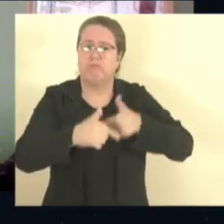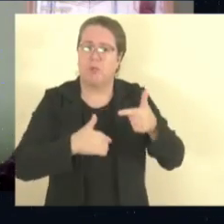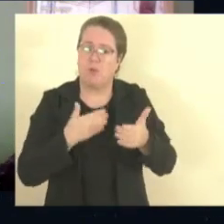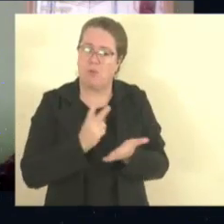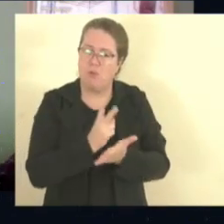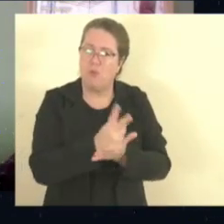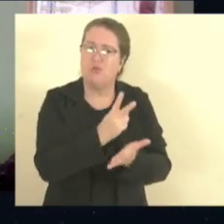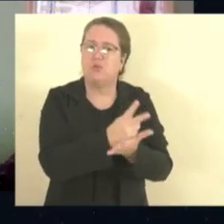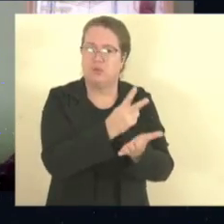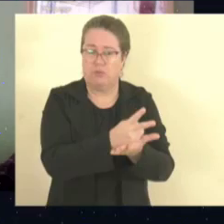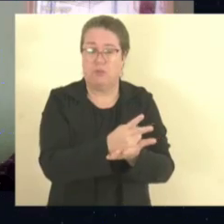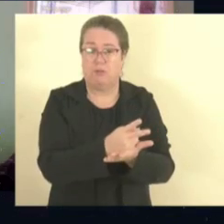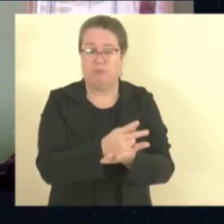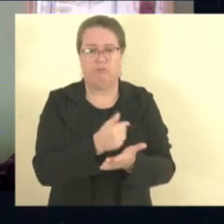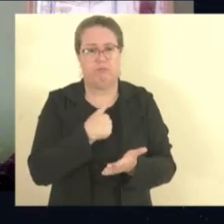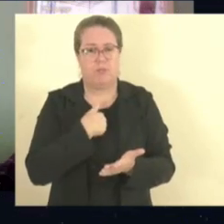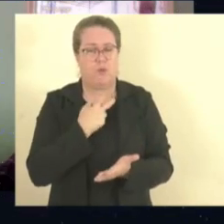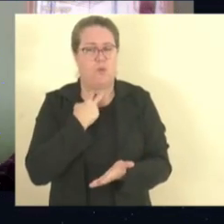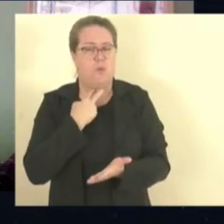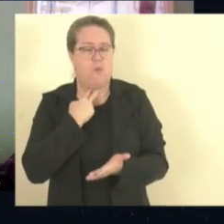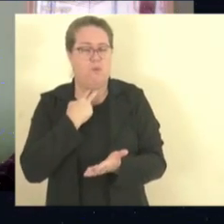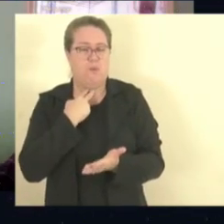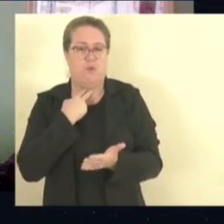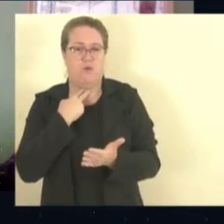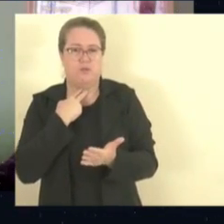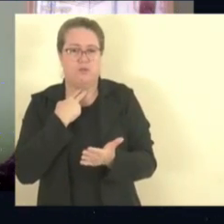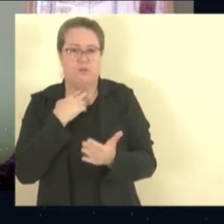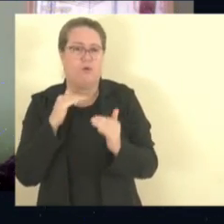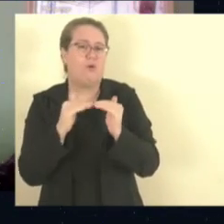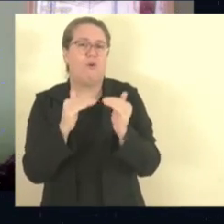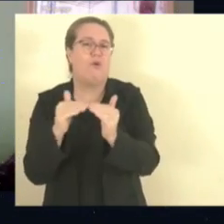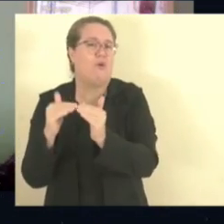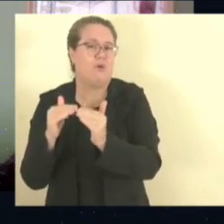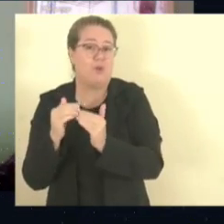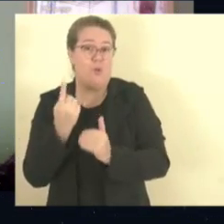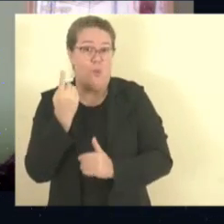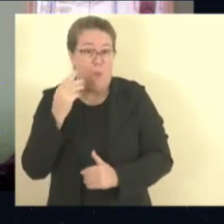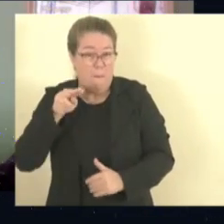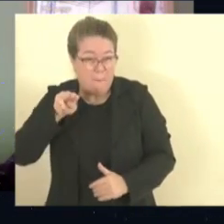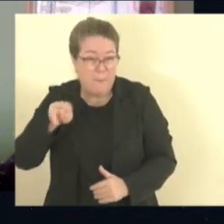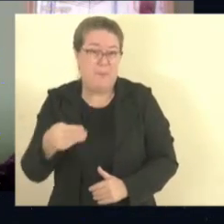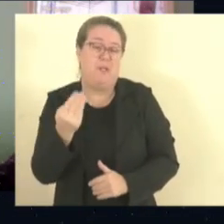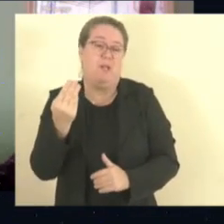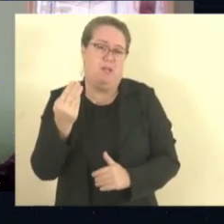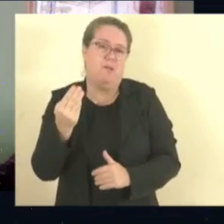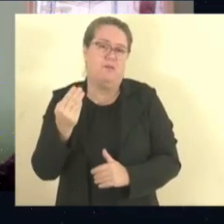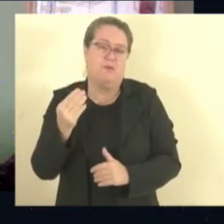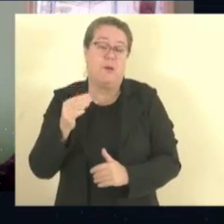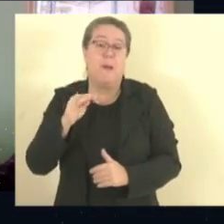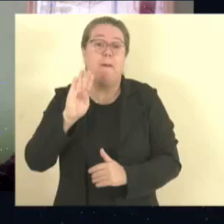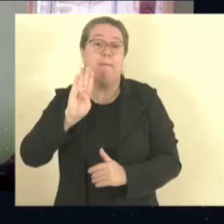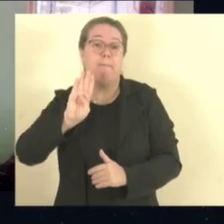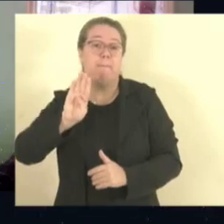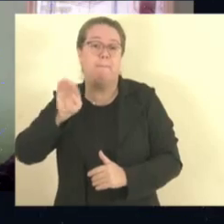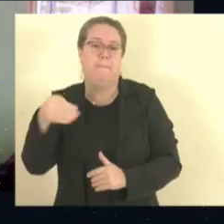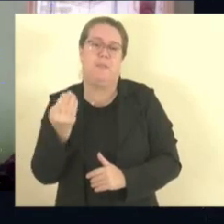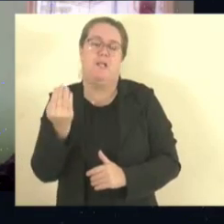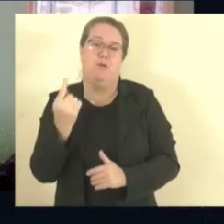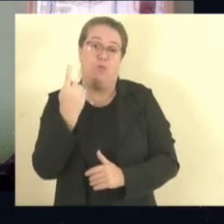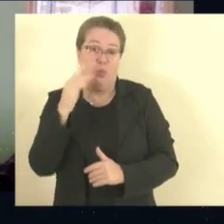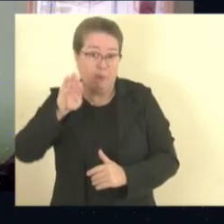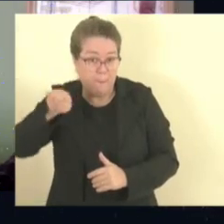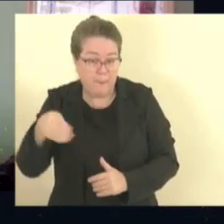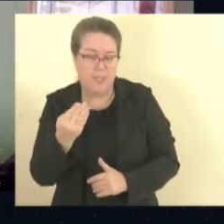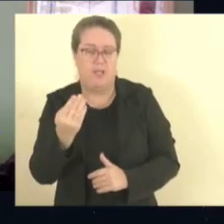Estado. Eu não posso votar a favor de um empréstimo de quase R$1 bilhão em urgência, uma sessão